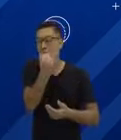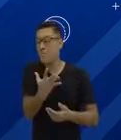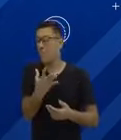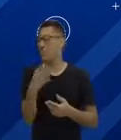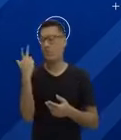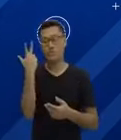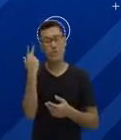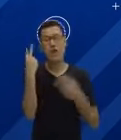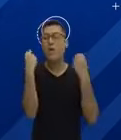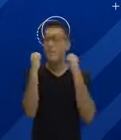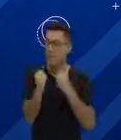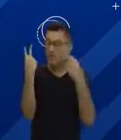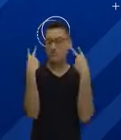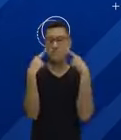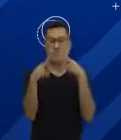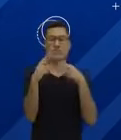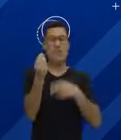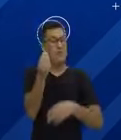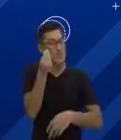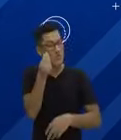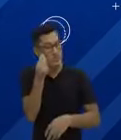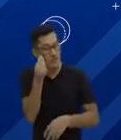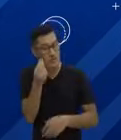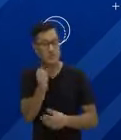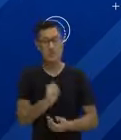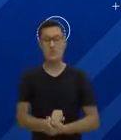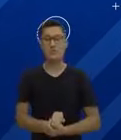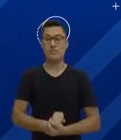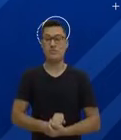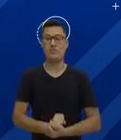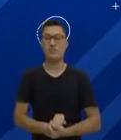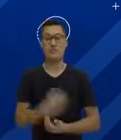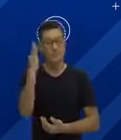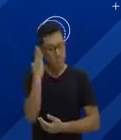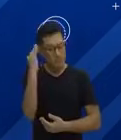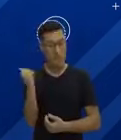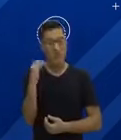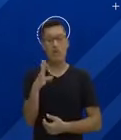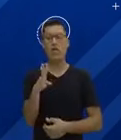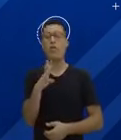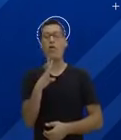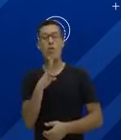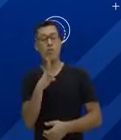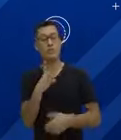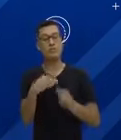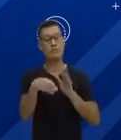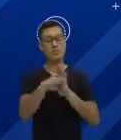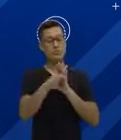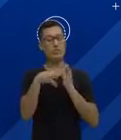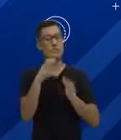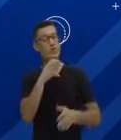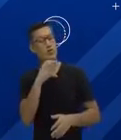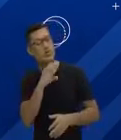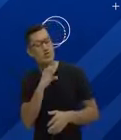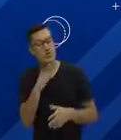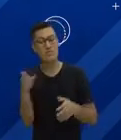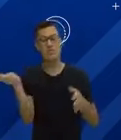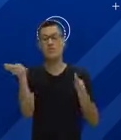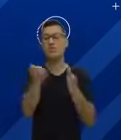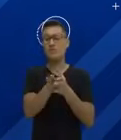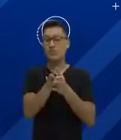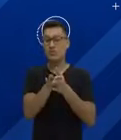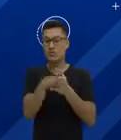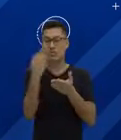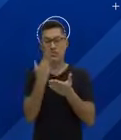você. Então, preste bem atenção, o saber está aí, o conhecimento vai chegar através de você, aqui pelo centro